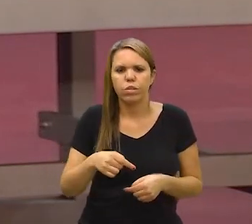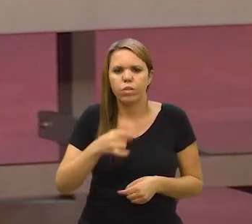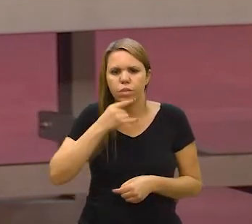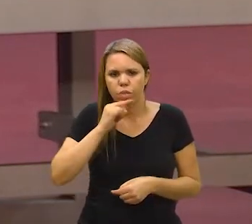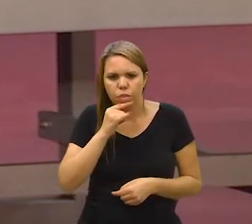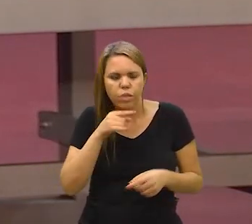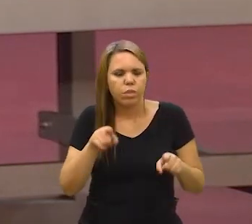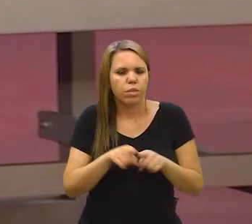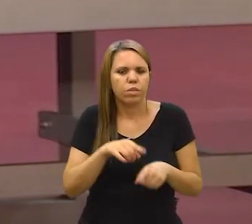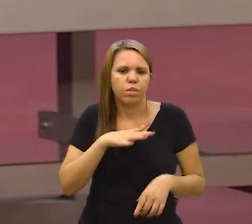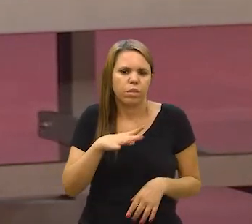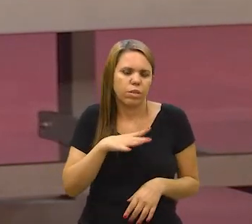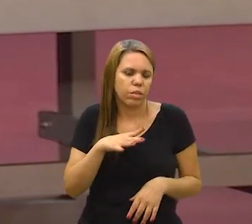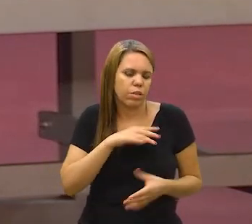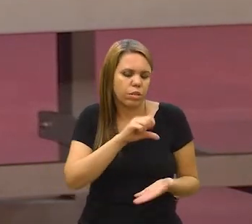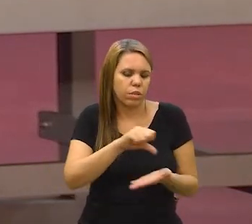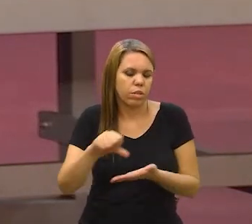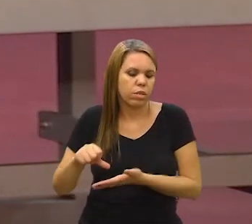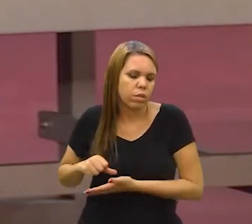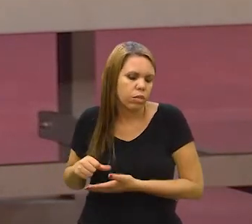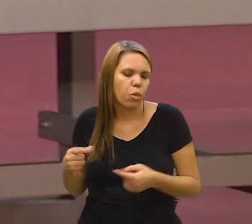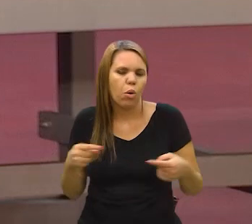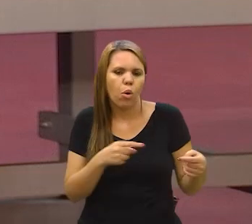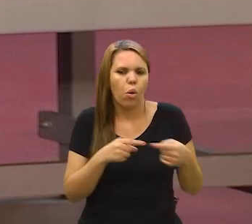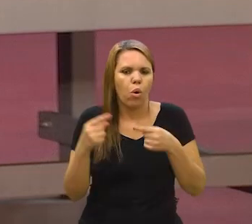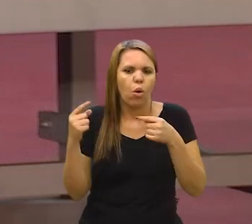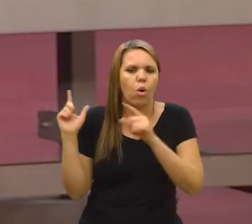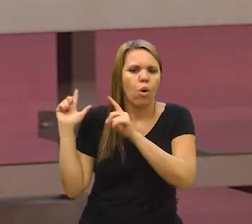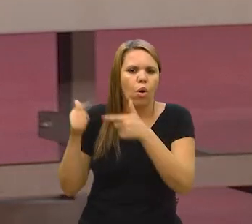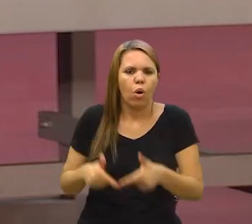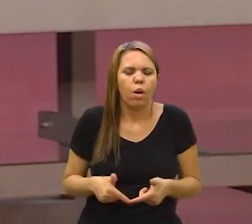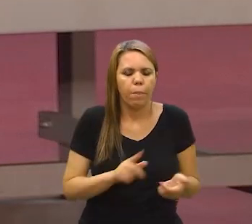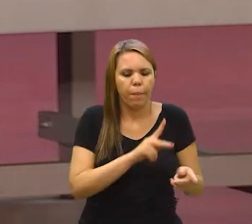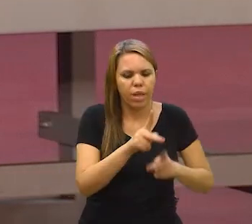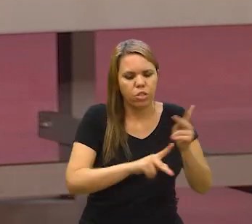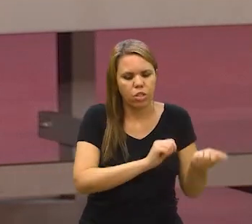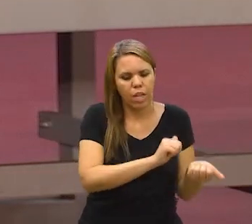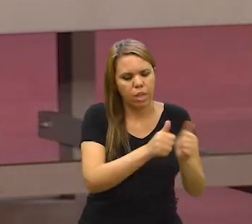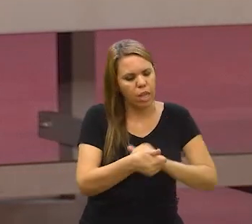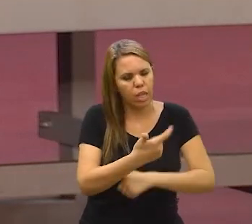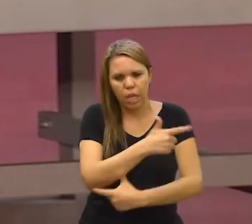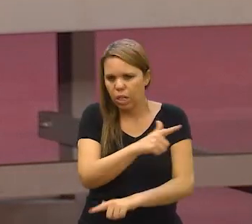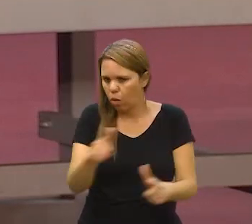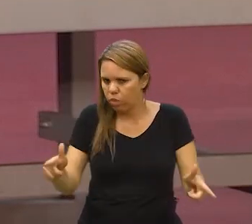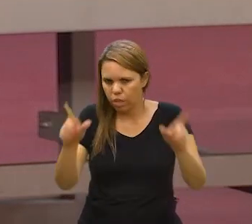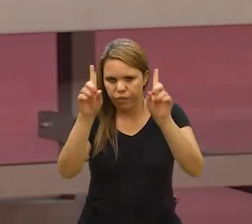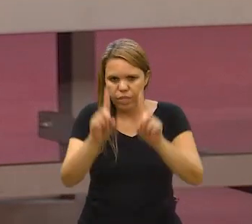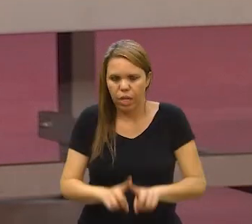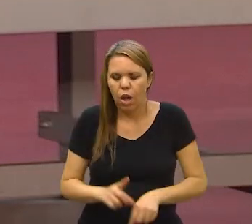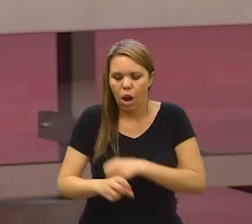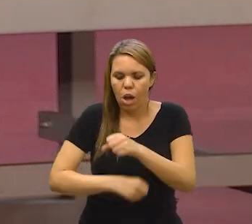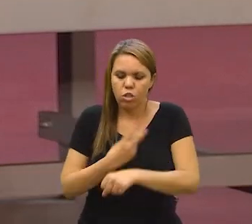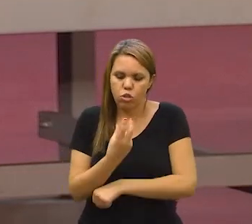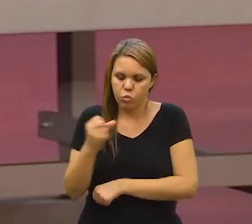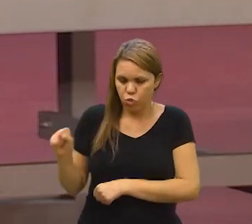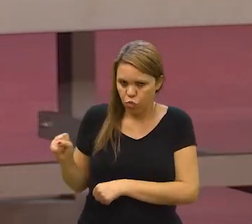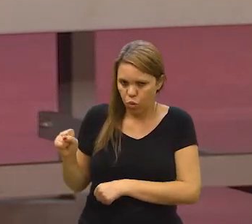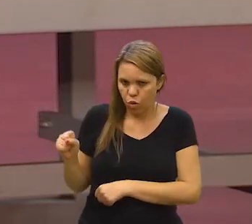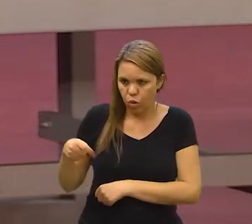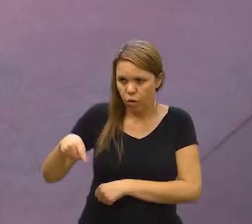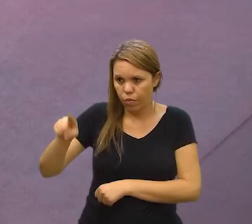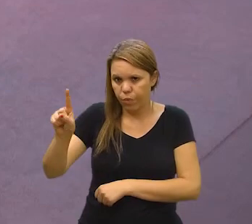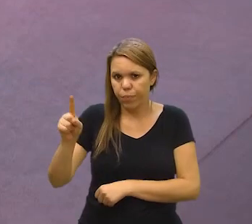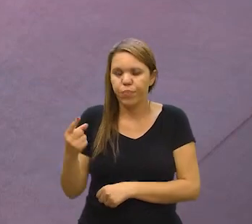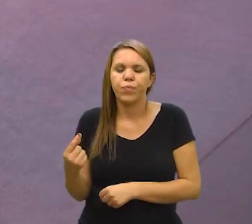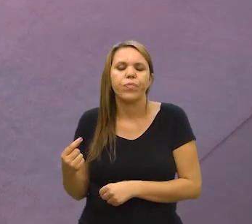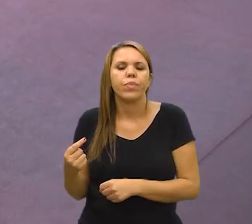ligas paulistas, mas no que a gente chama de competição convencional, né? Entre atletas que não têm nenhuma deficiência. Daí, em 2008, surgiu a oportunidade de ir para esse